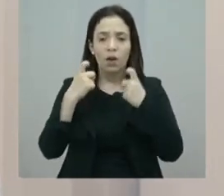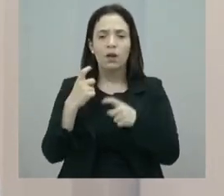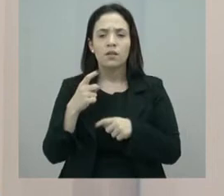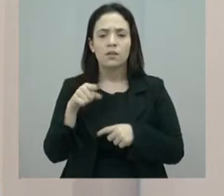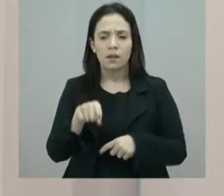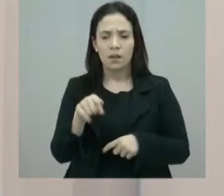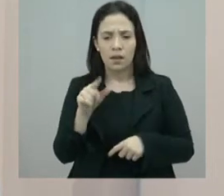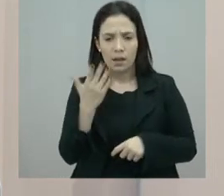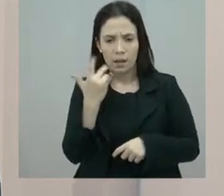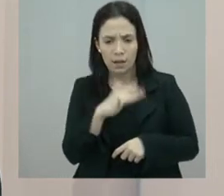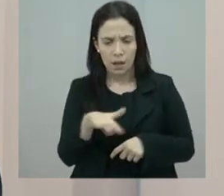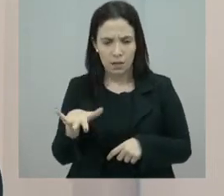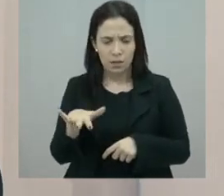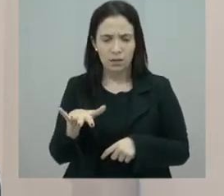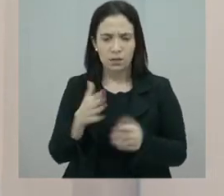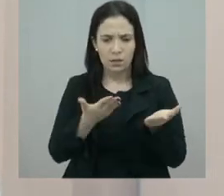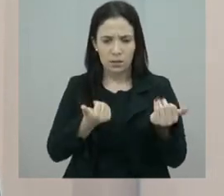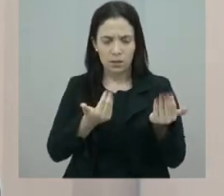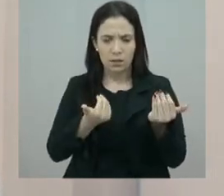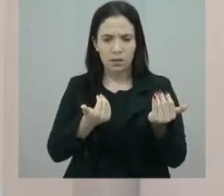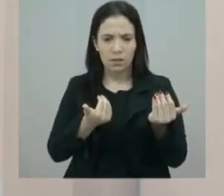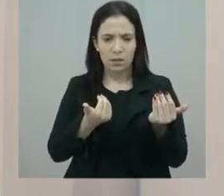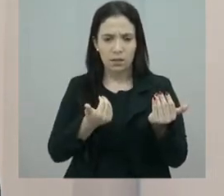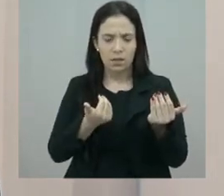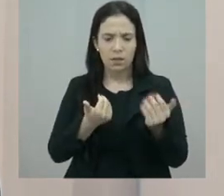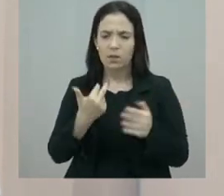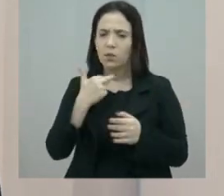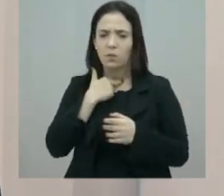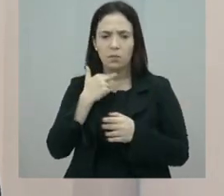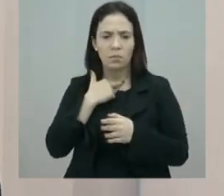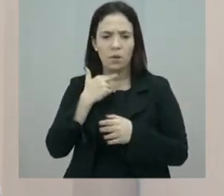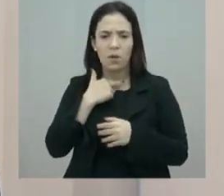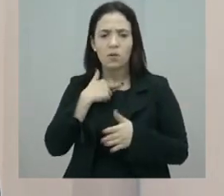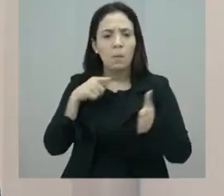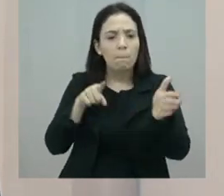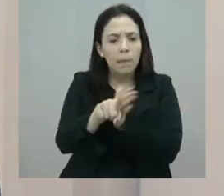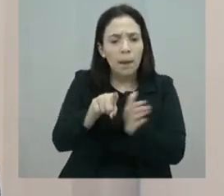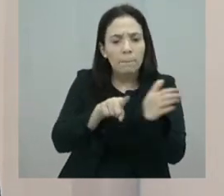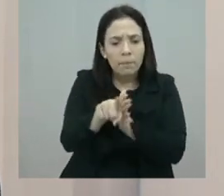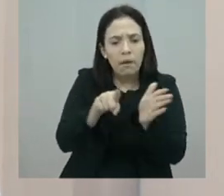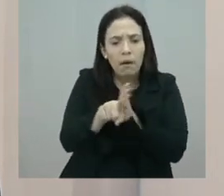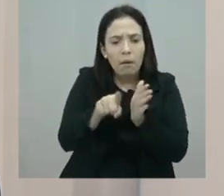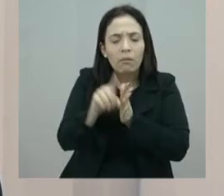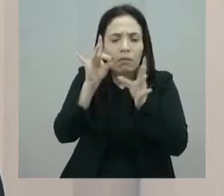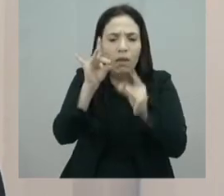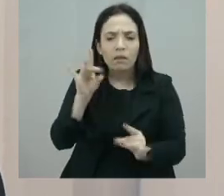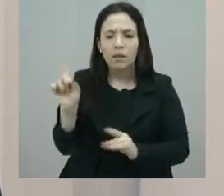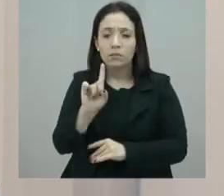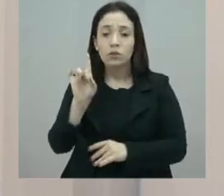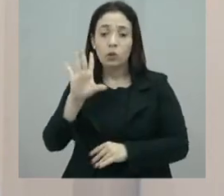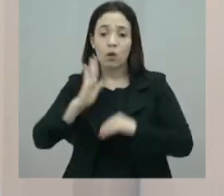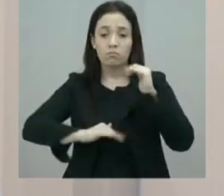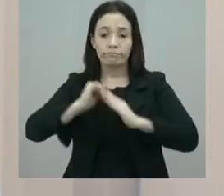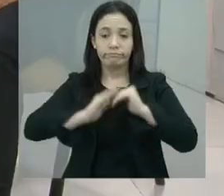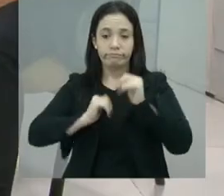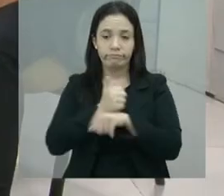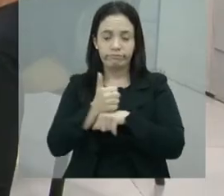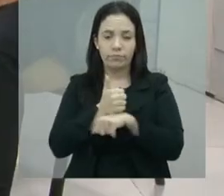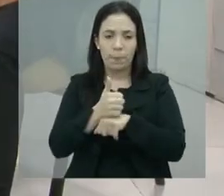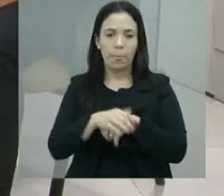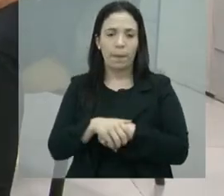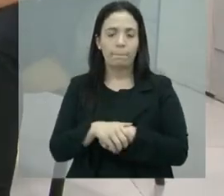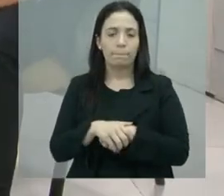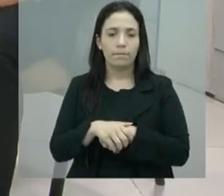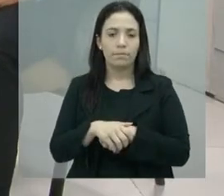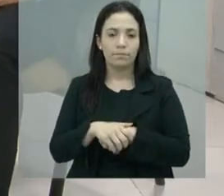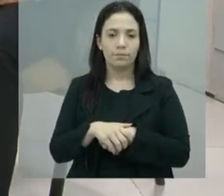criança e adolescente não se deve indagar nada da criança sobre esse ato, a não ser quem é devidamente capacitado para isso. Muito